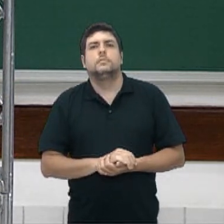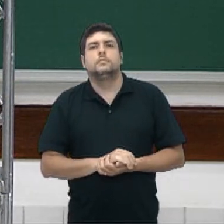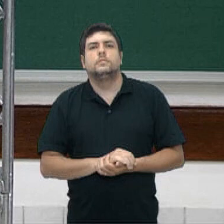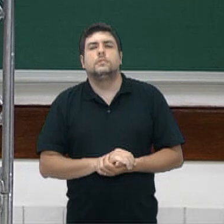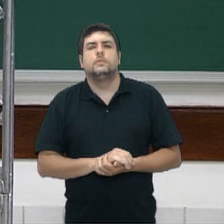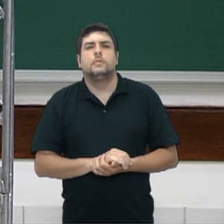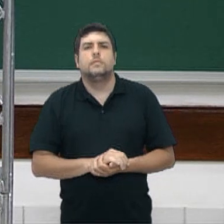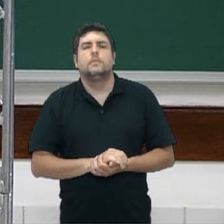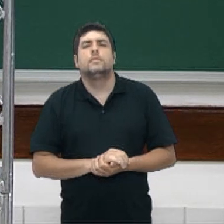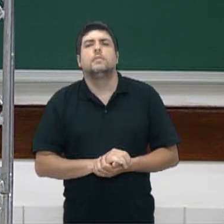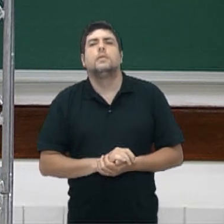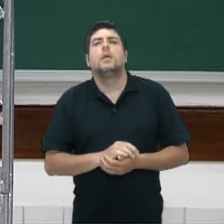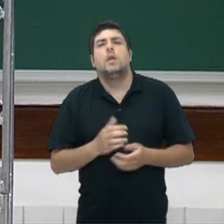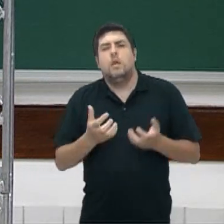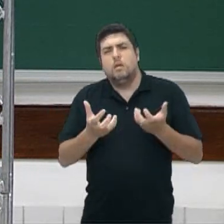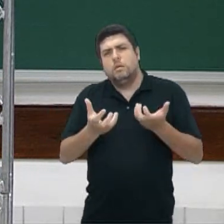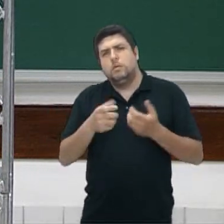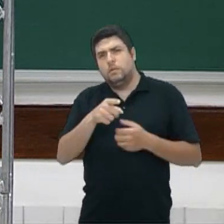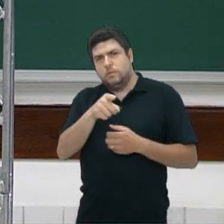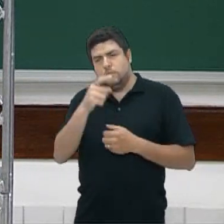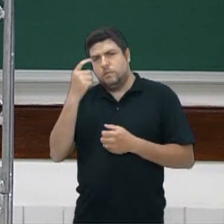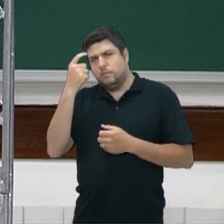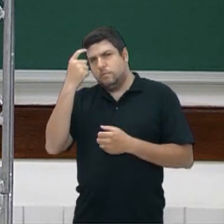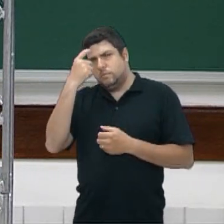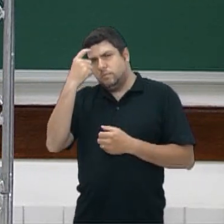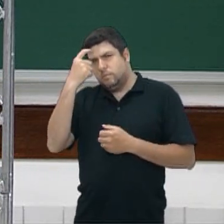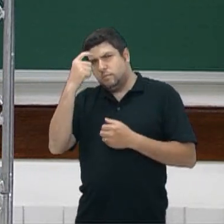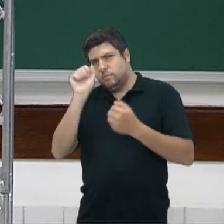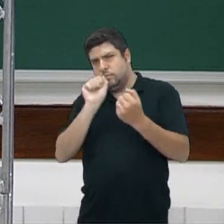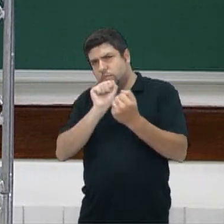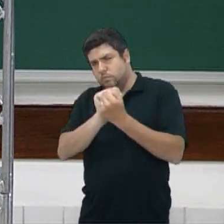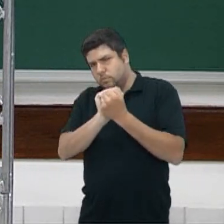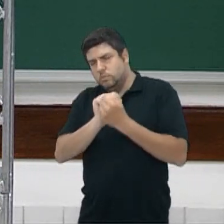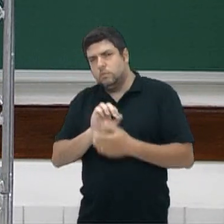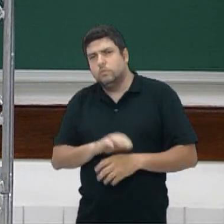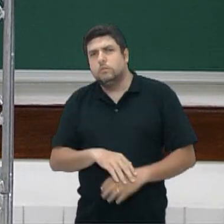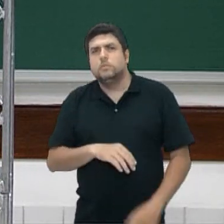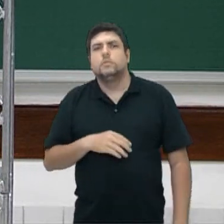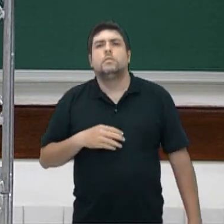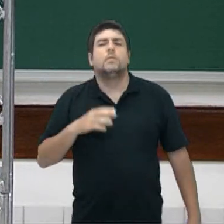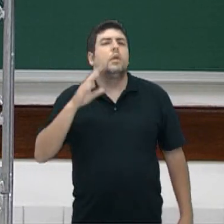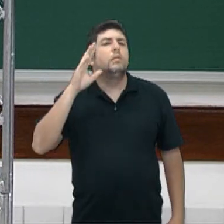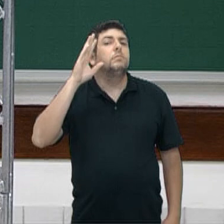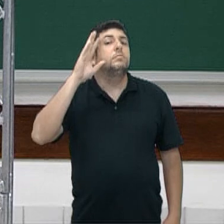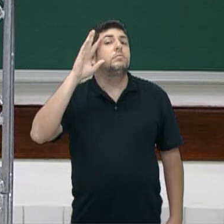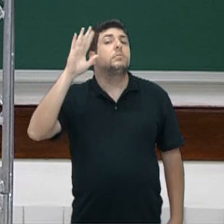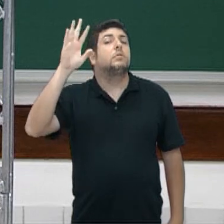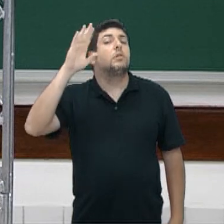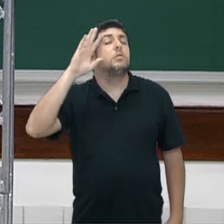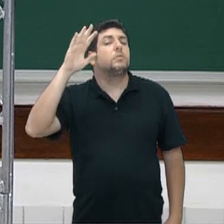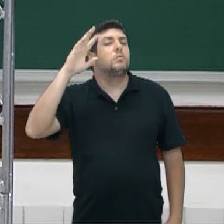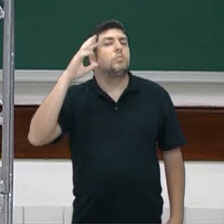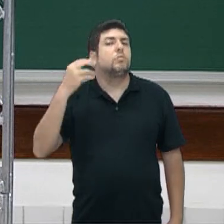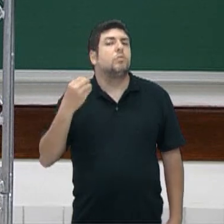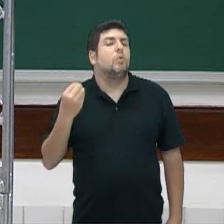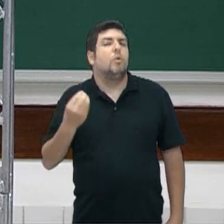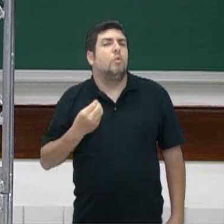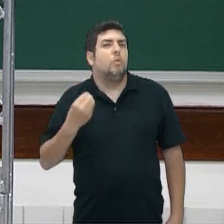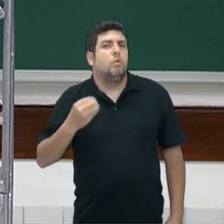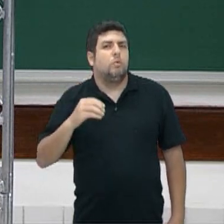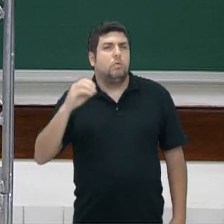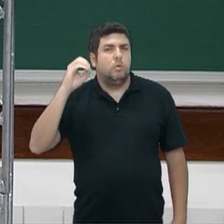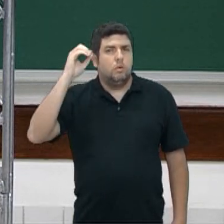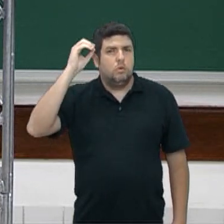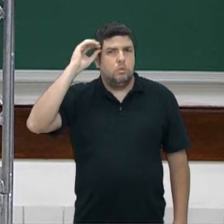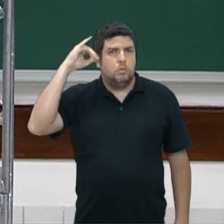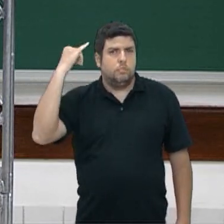vocês agora façam a seguinte linha de raciocínio comigo, né? E eu quero que vocês imaginem como é que foi a ideia do Newton e a